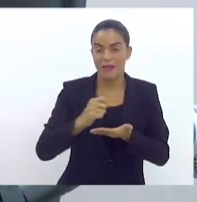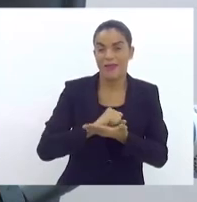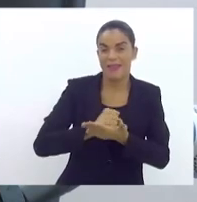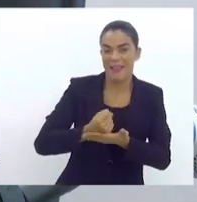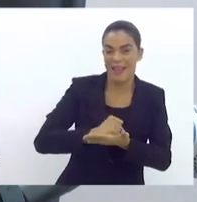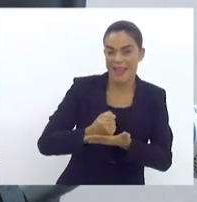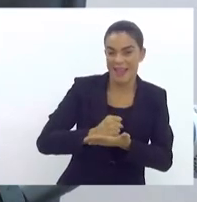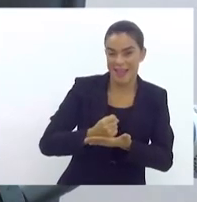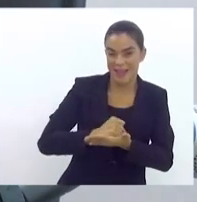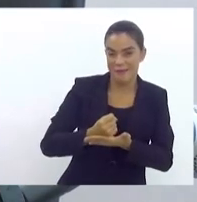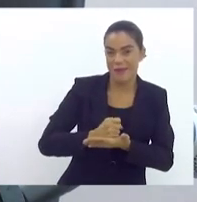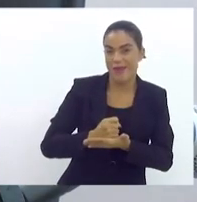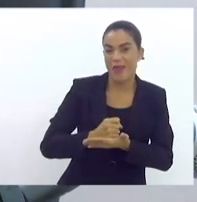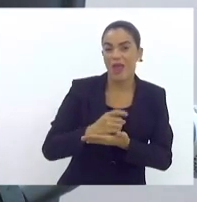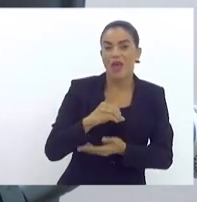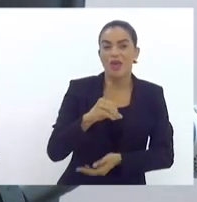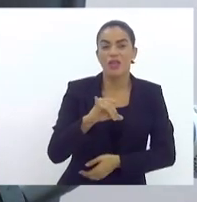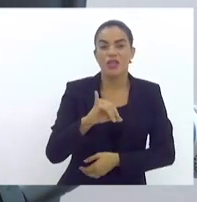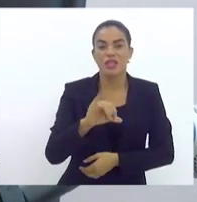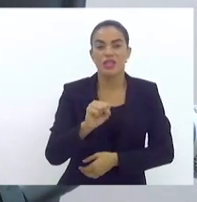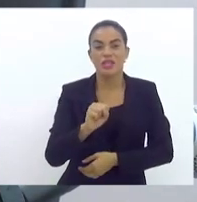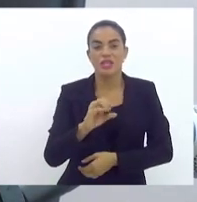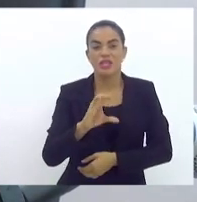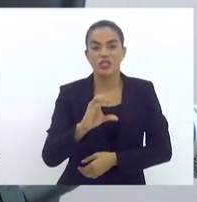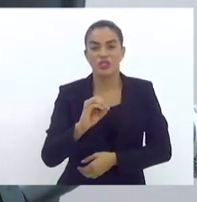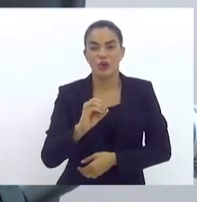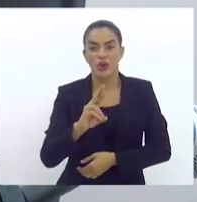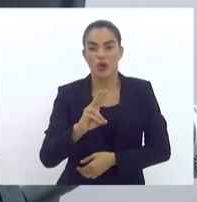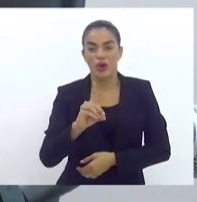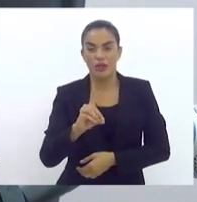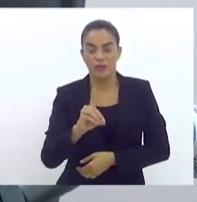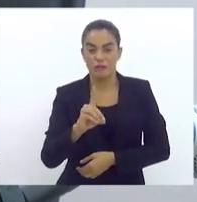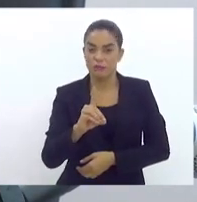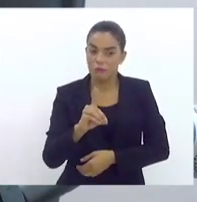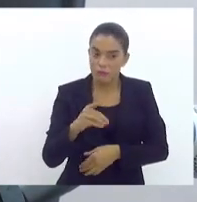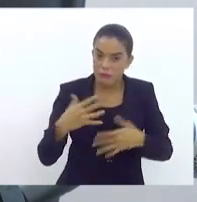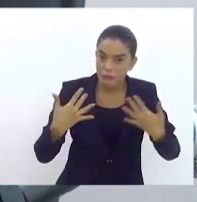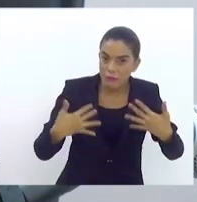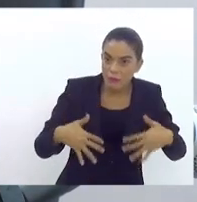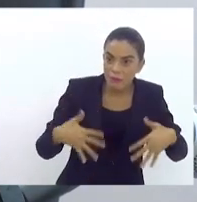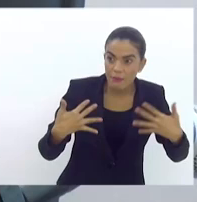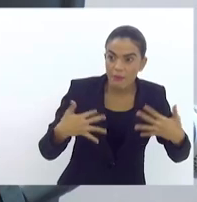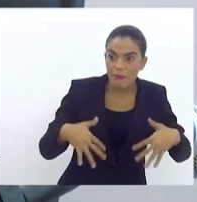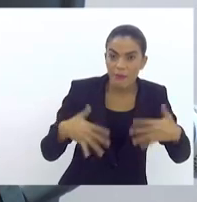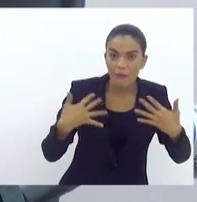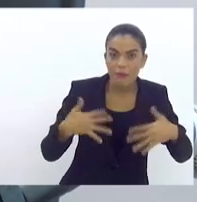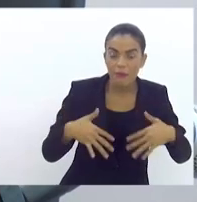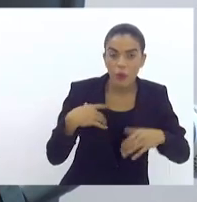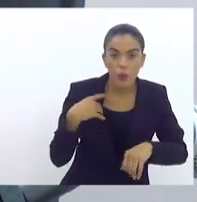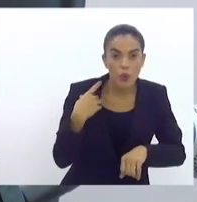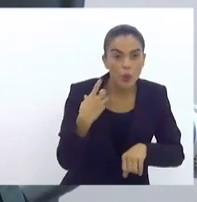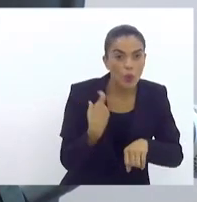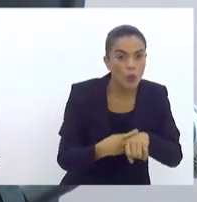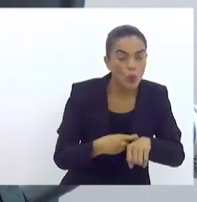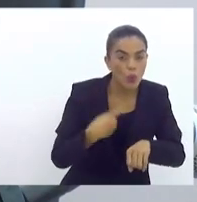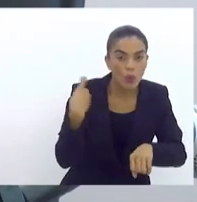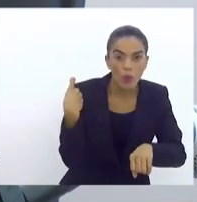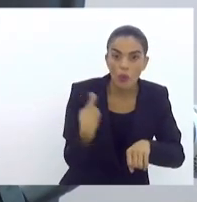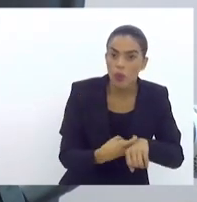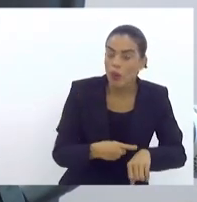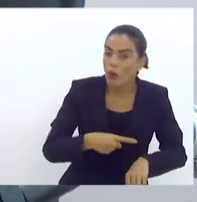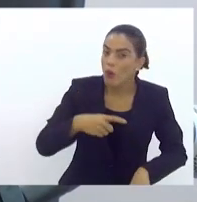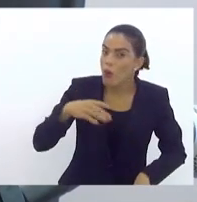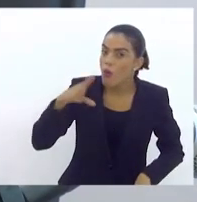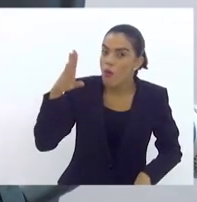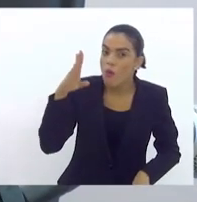entre depois que é o discord né E aí a gente vê as coisas mais eh duras e curais que possa se